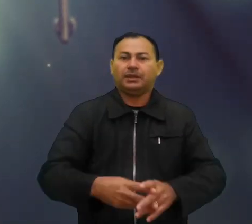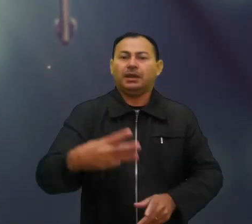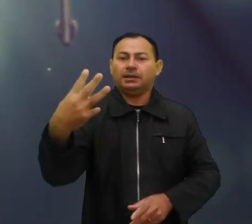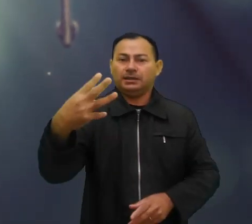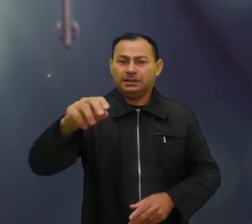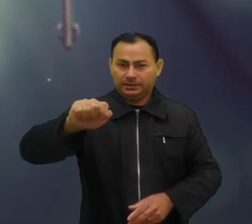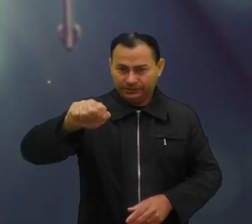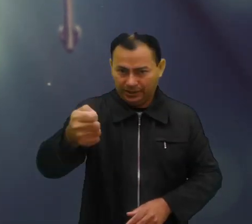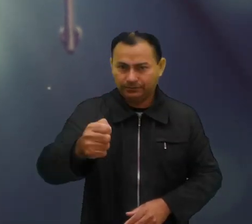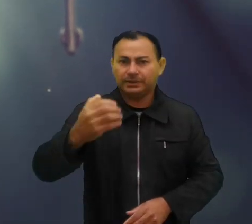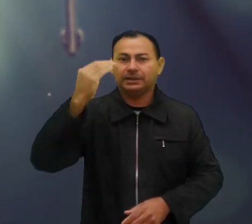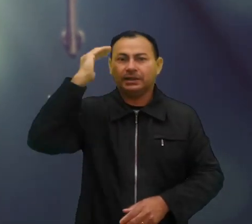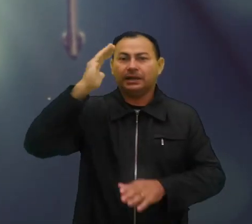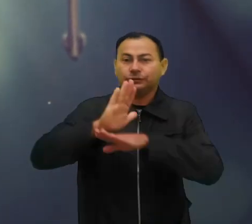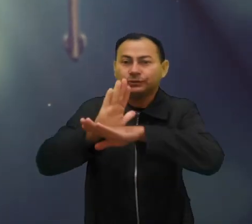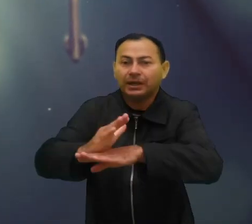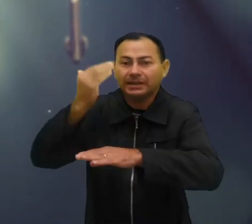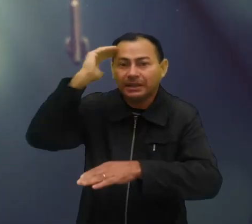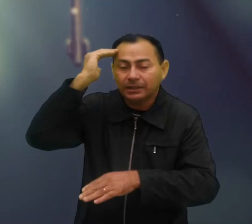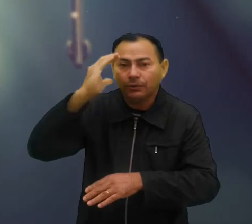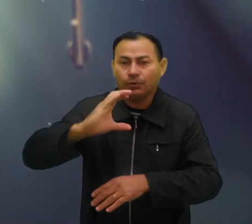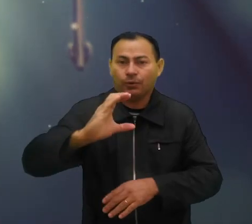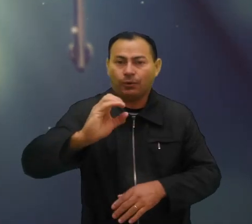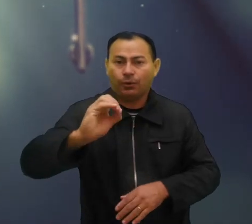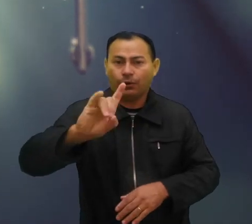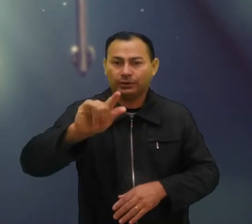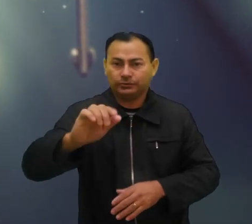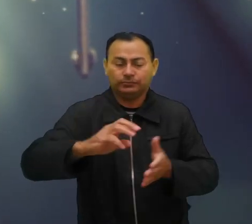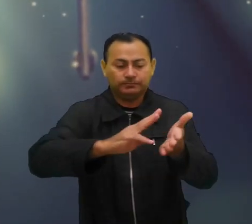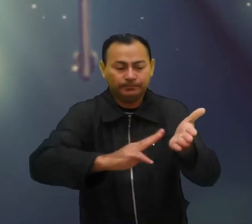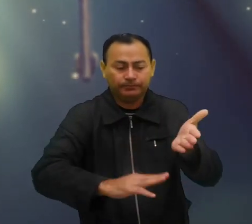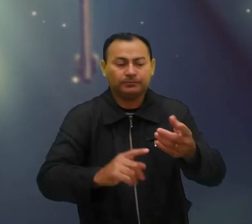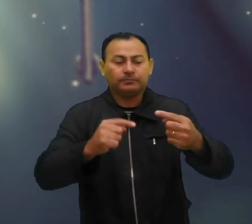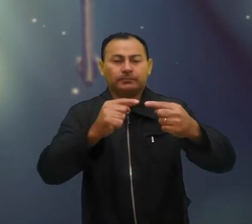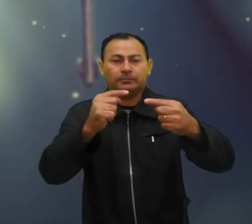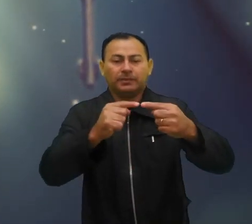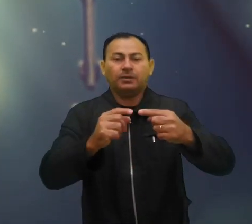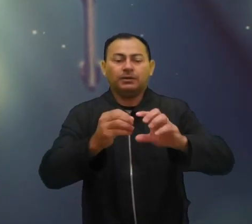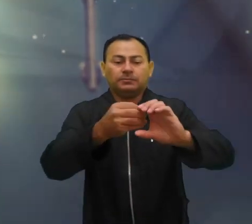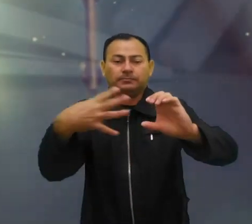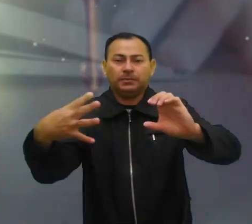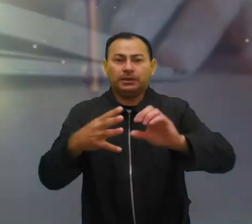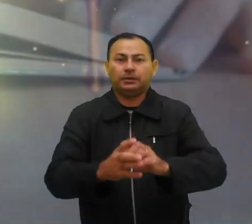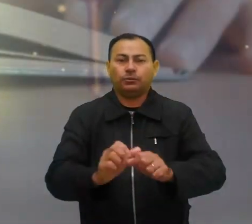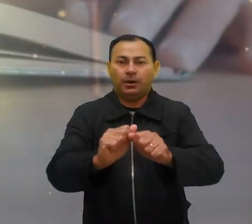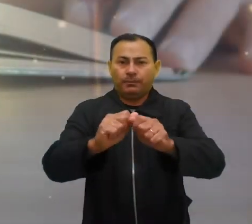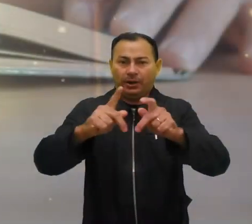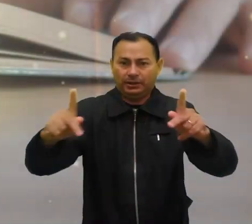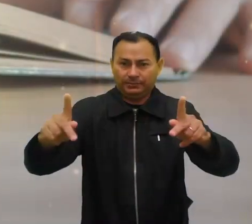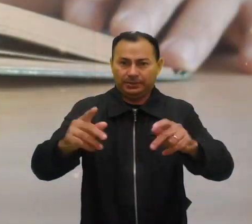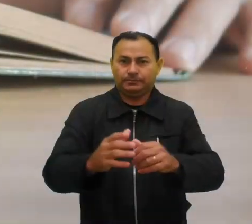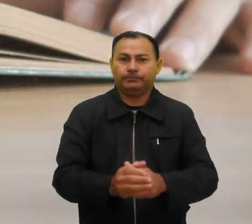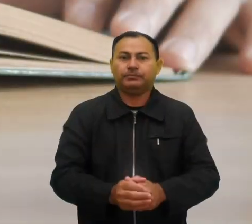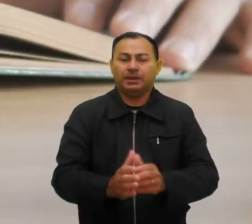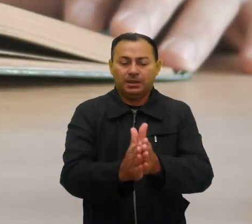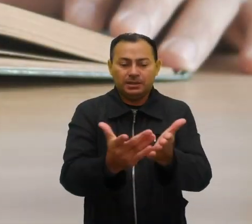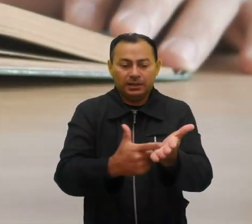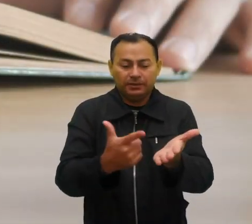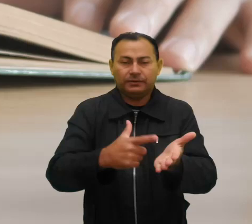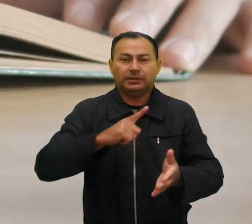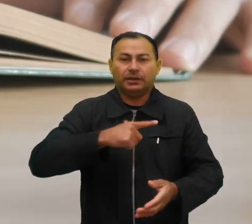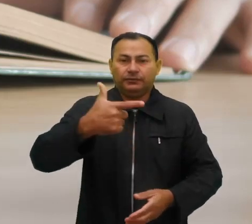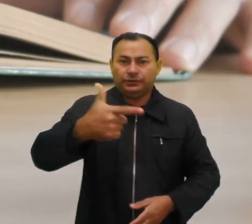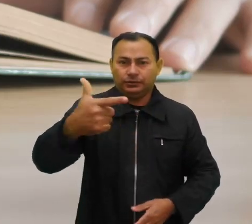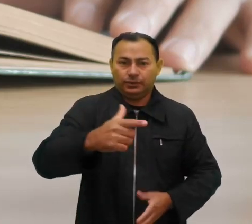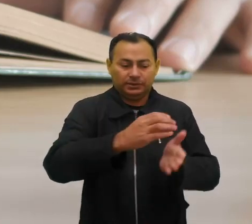terceira chave que o ajudará a desvendar o código desta mensagem está relacionada com as características do Apocalipse. Este livro